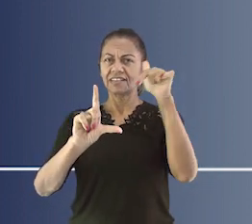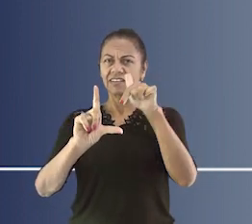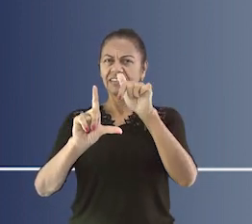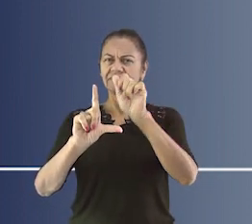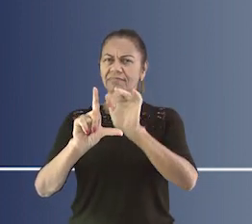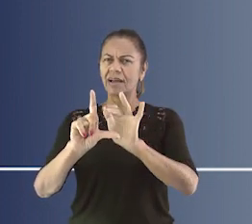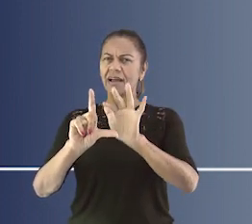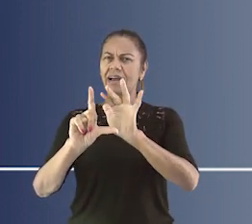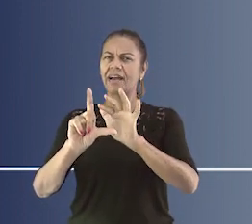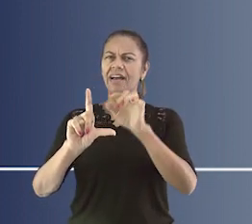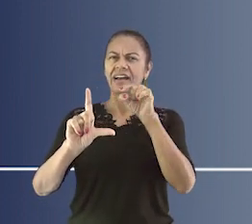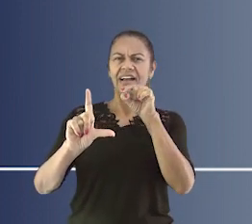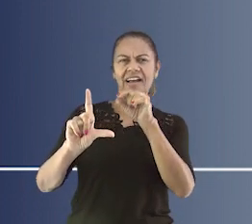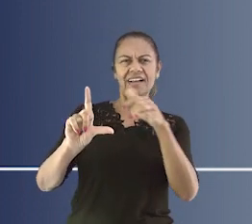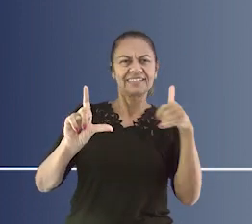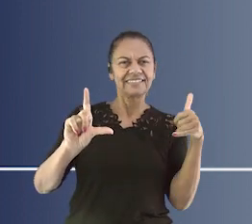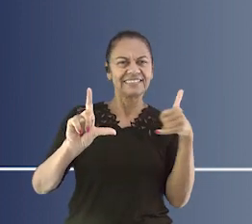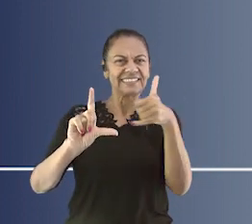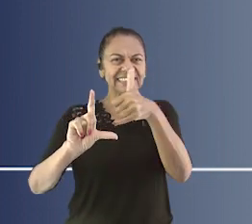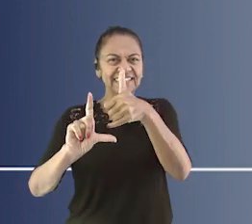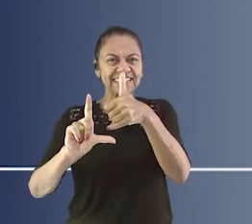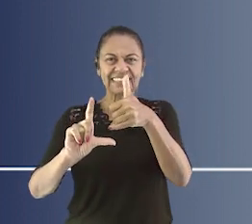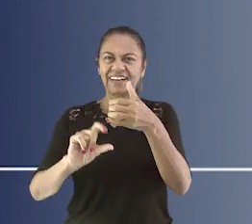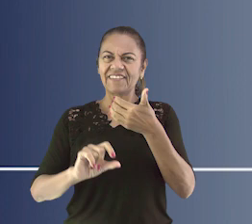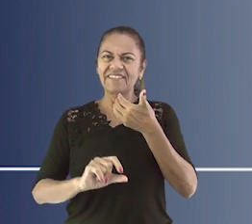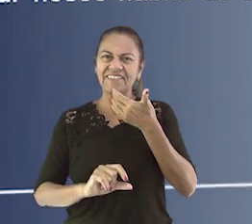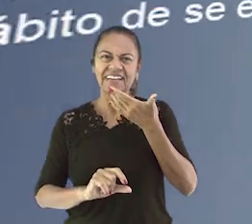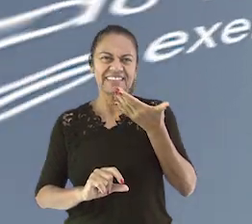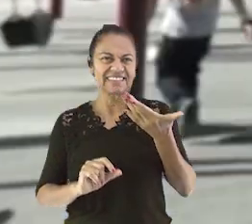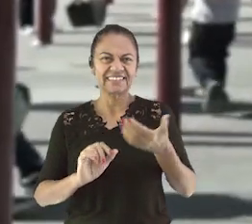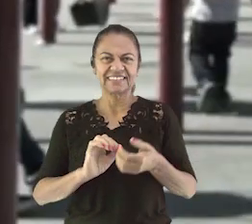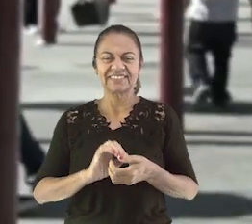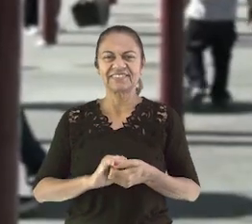QR Code que está aparecendo aqui na sua tela.